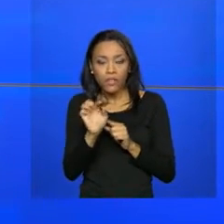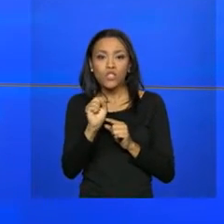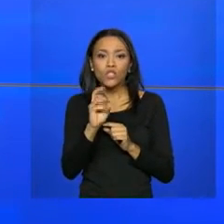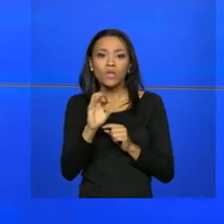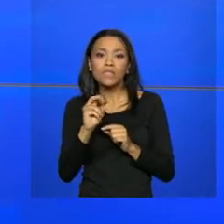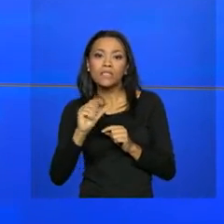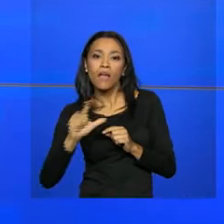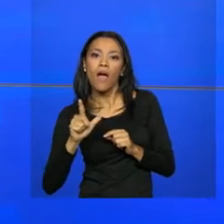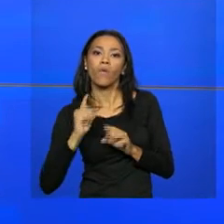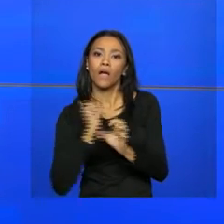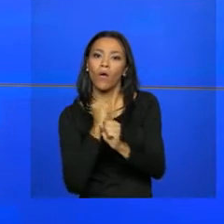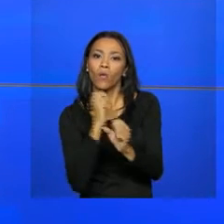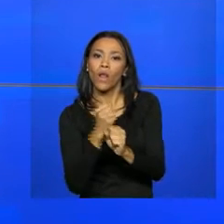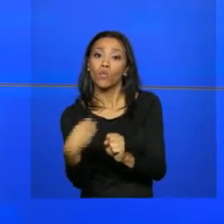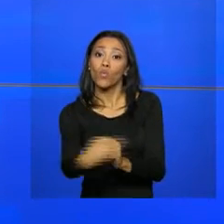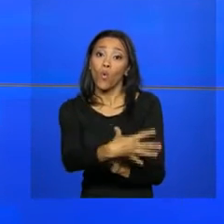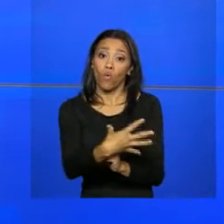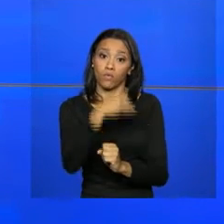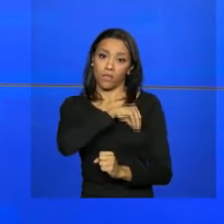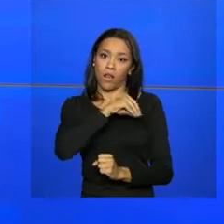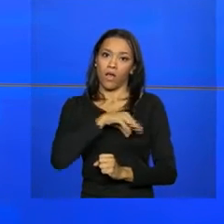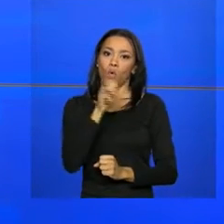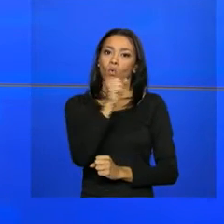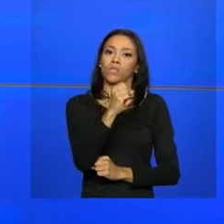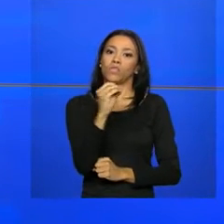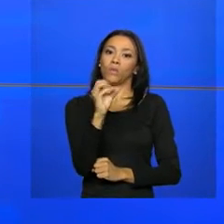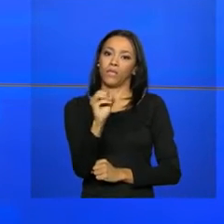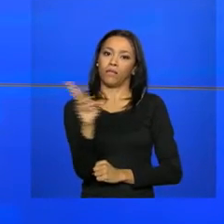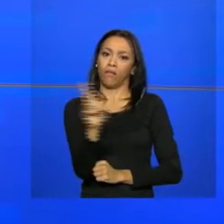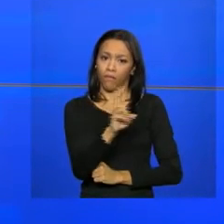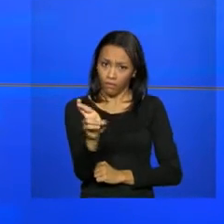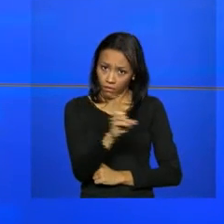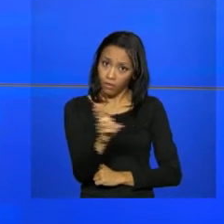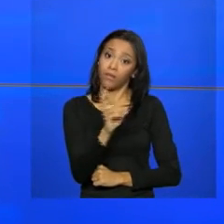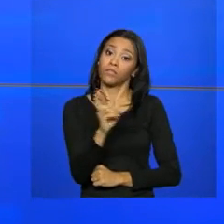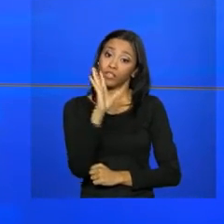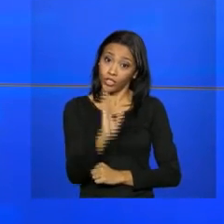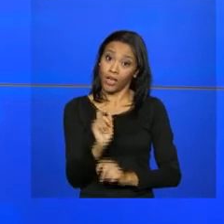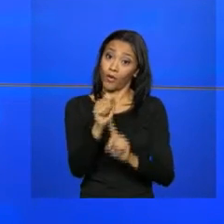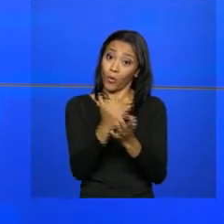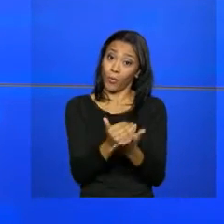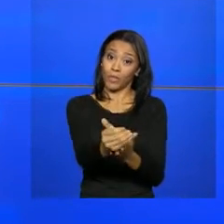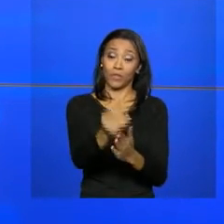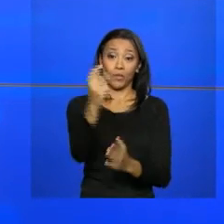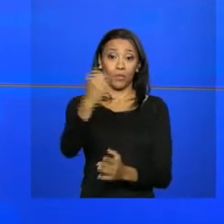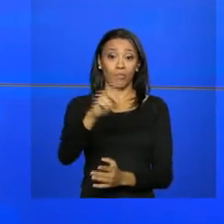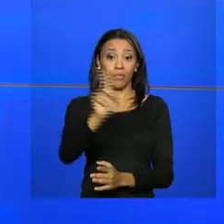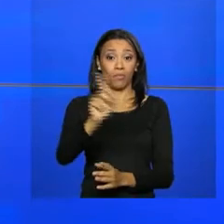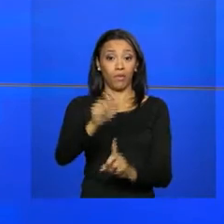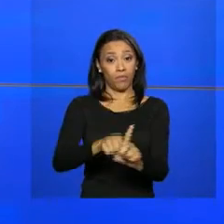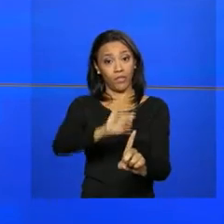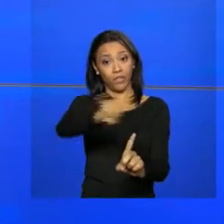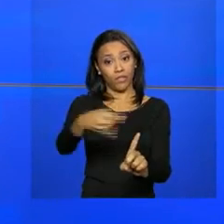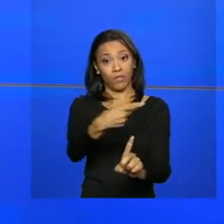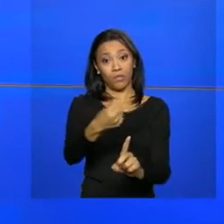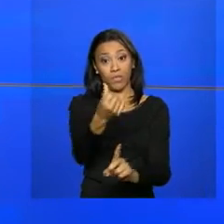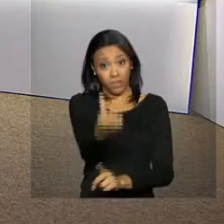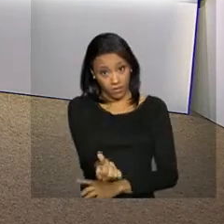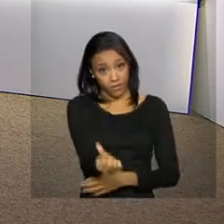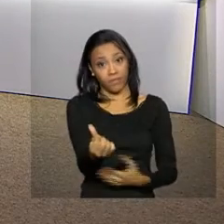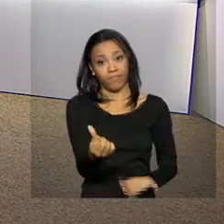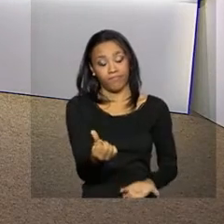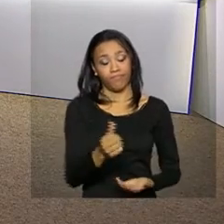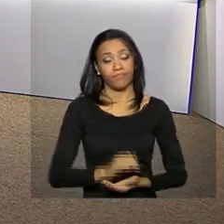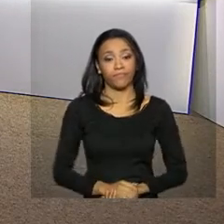calculado com base no novo salário mínimo de 880 reais em vigor desde 1º de janeiro de 2016